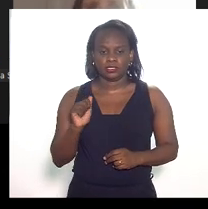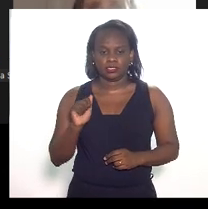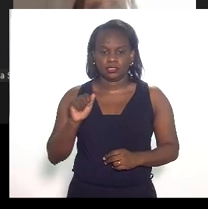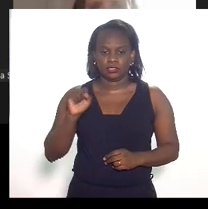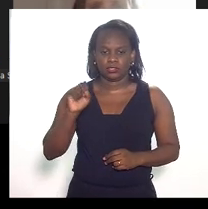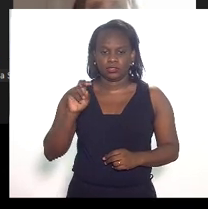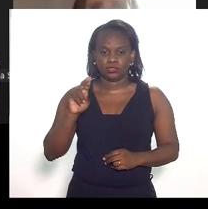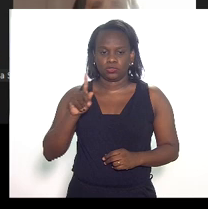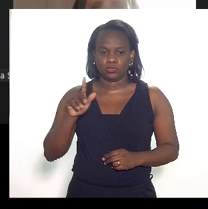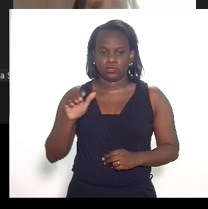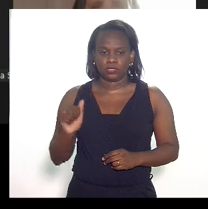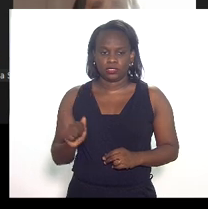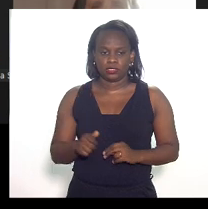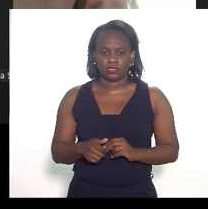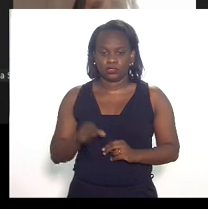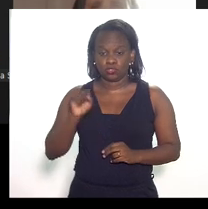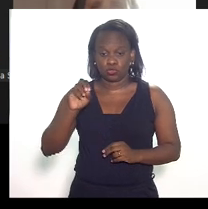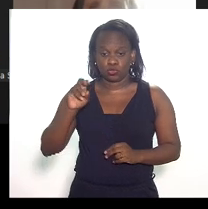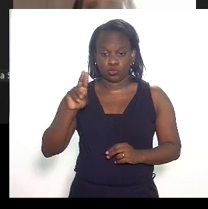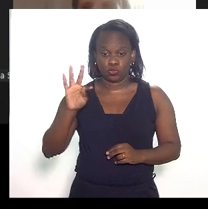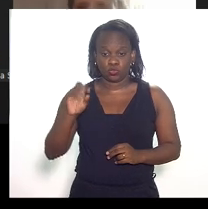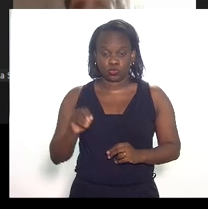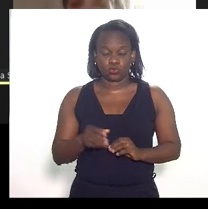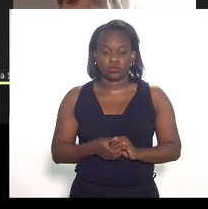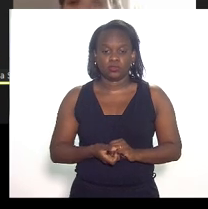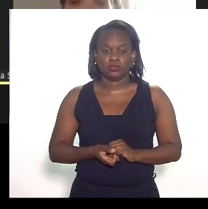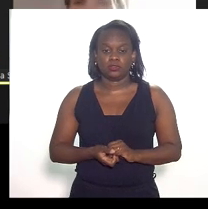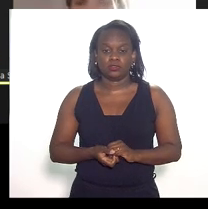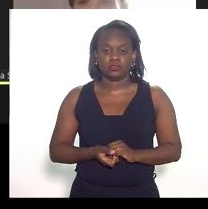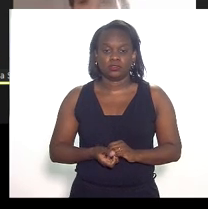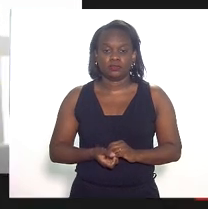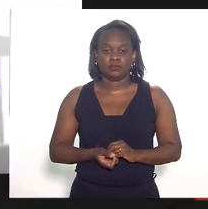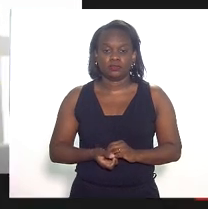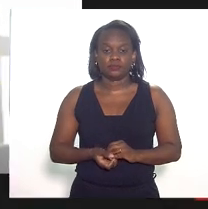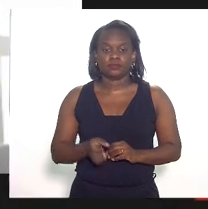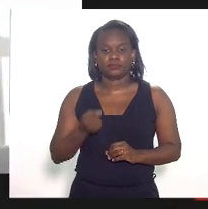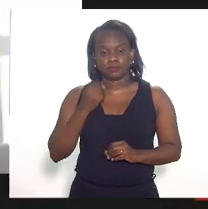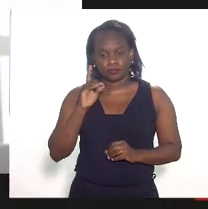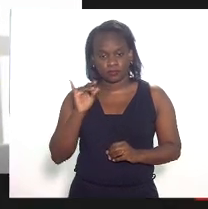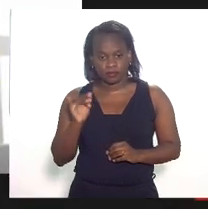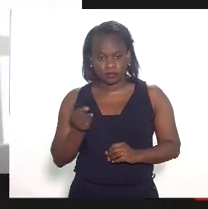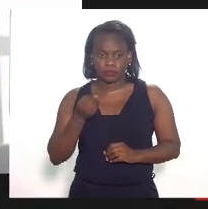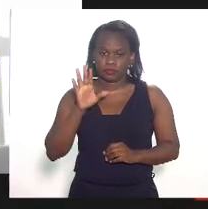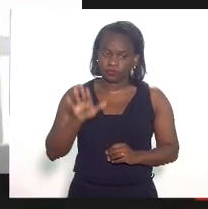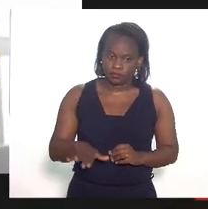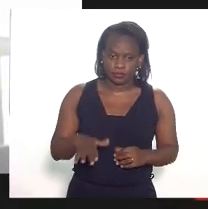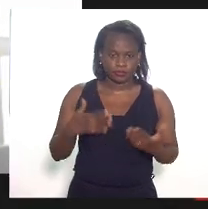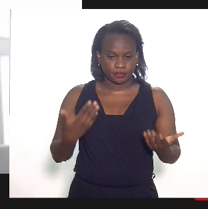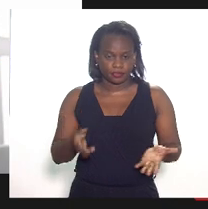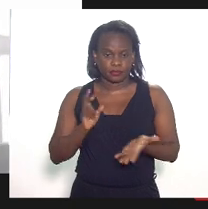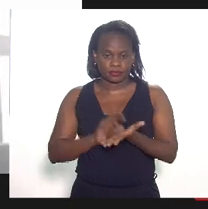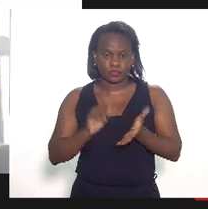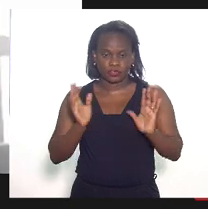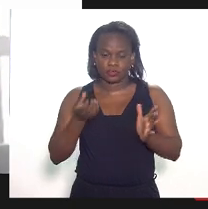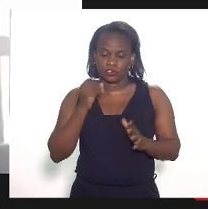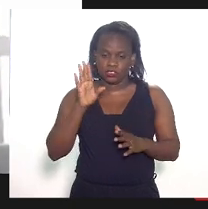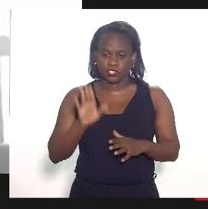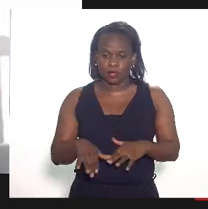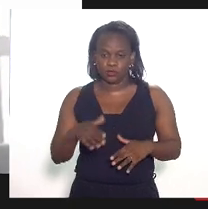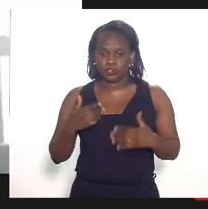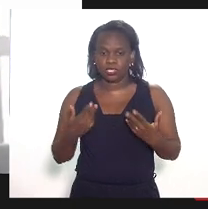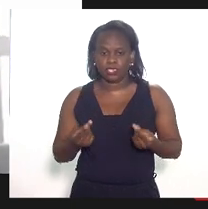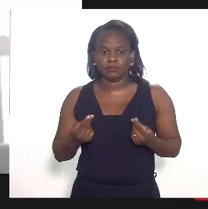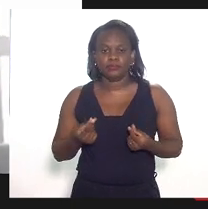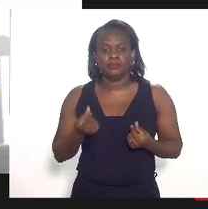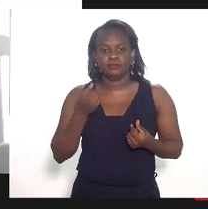Lúcia Souto, doutora Lúcia Souto. Bom, bom dia, boa tarde, na verdade já é boa tarde, né? Boa tarde,